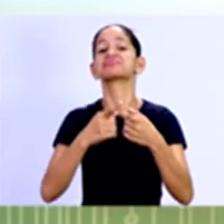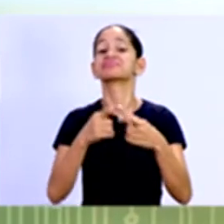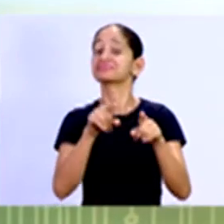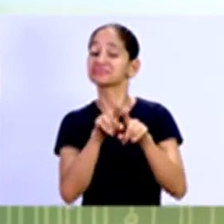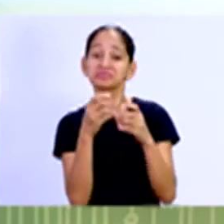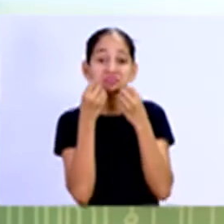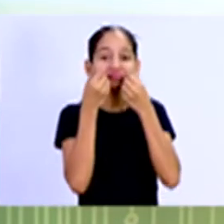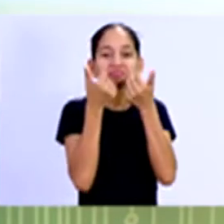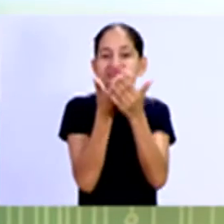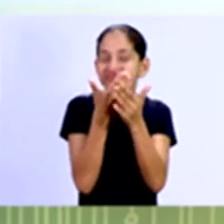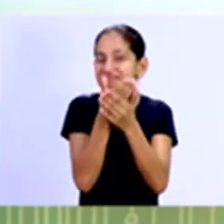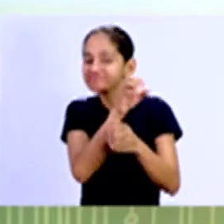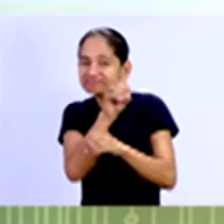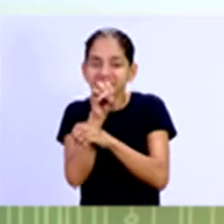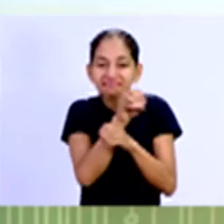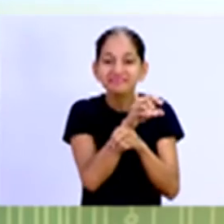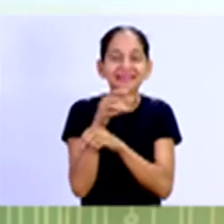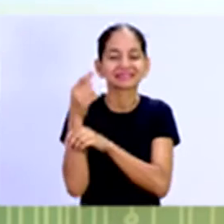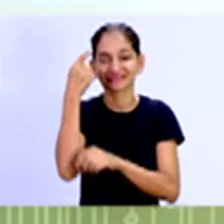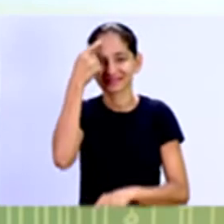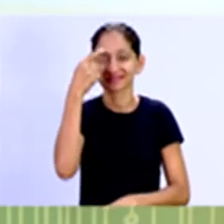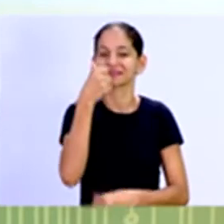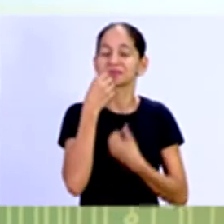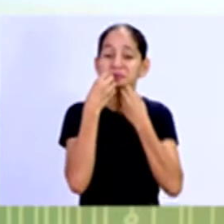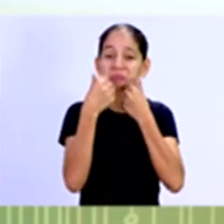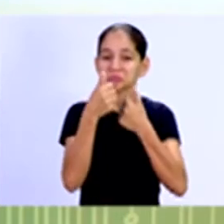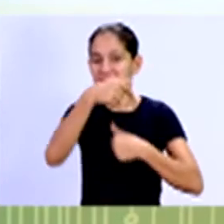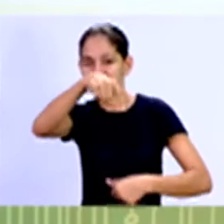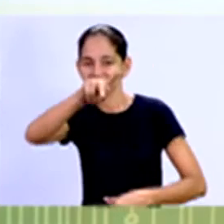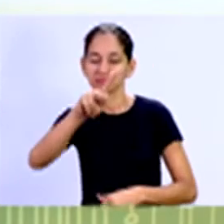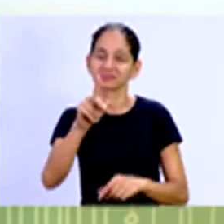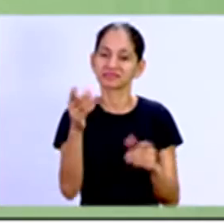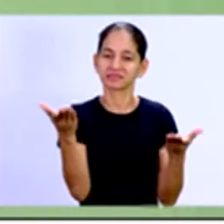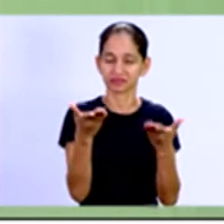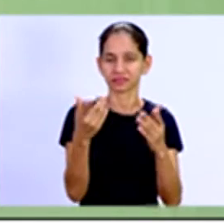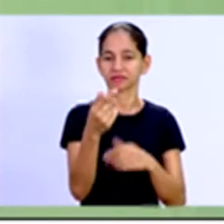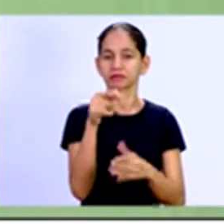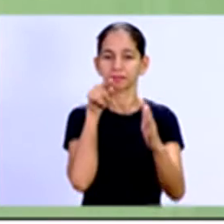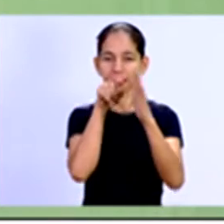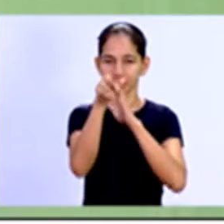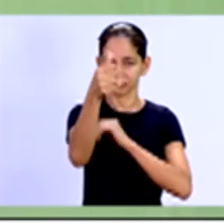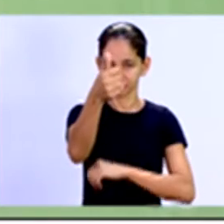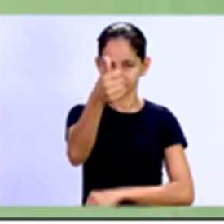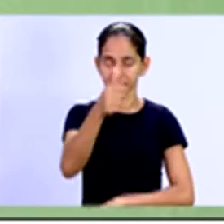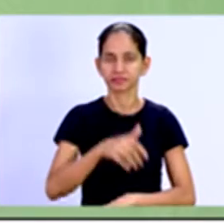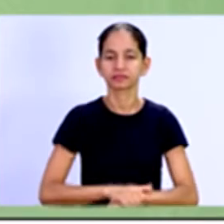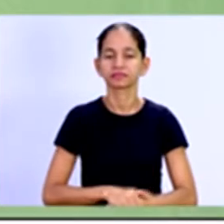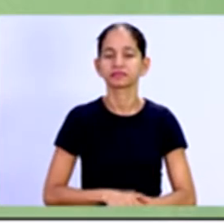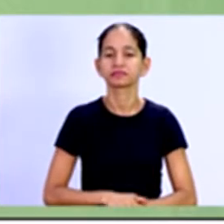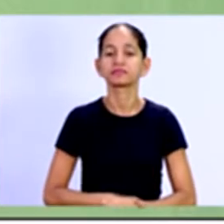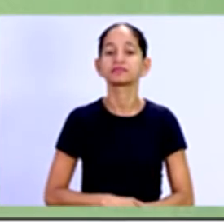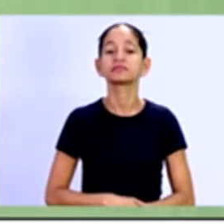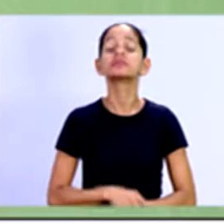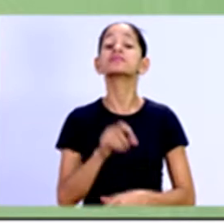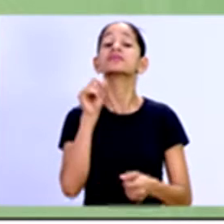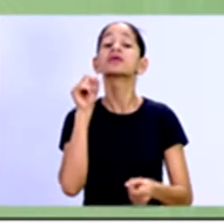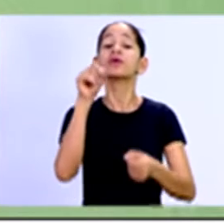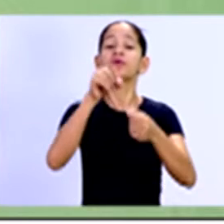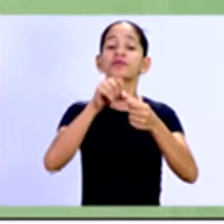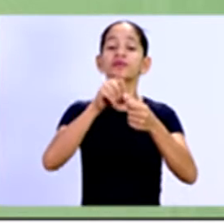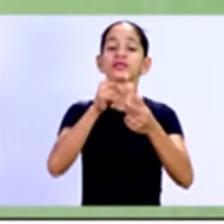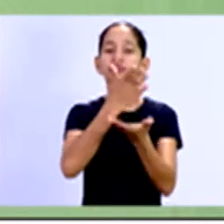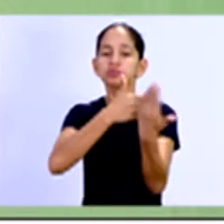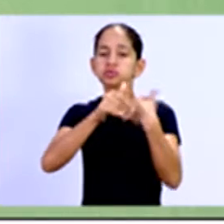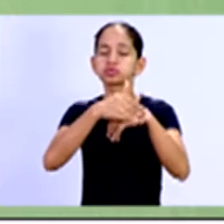aula produziu bastante hoje, né? Vamos ver a primeira questão. Haja de tal modo que a máxima de